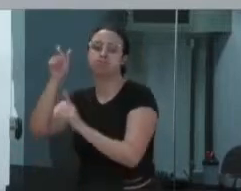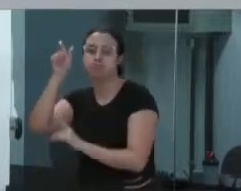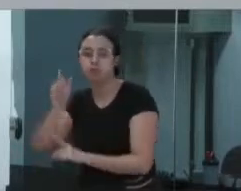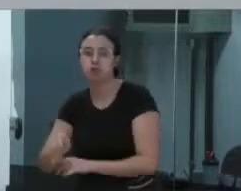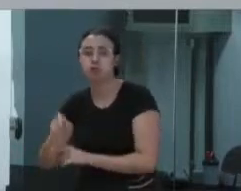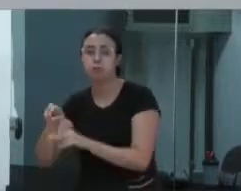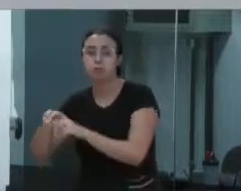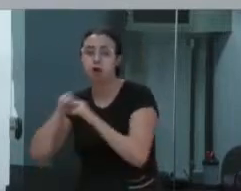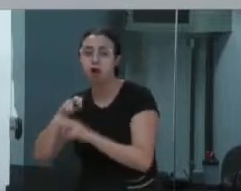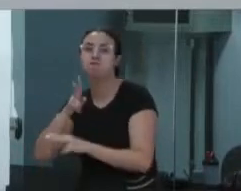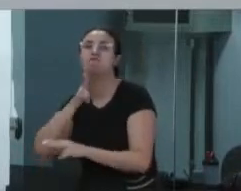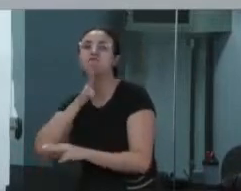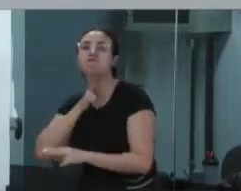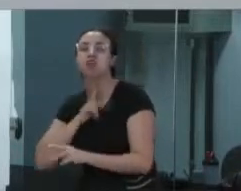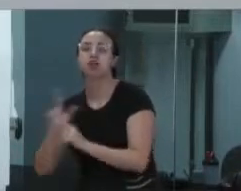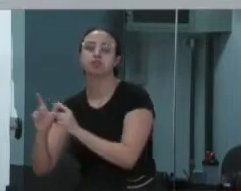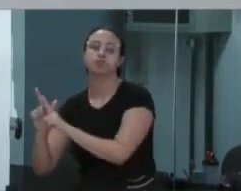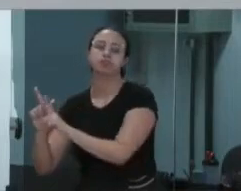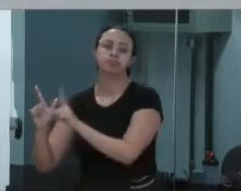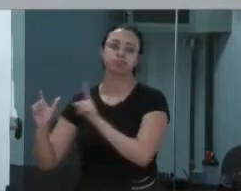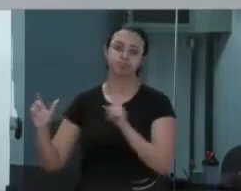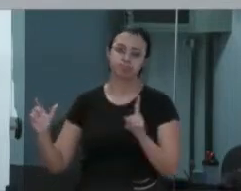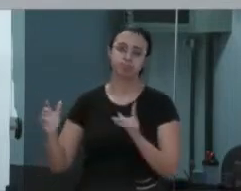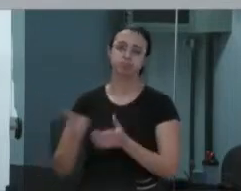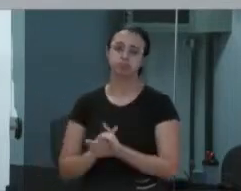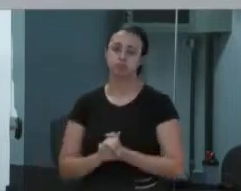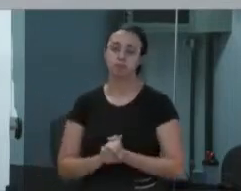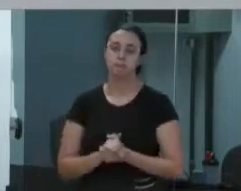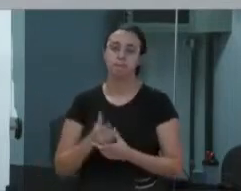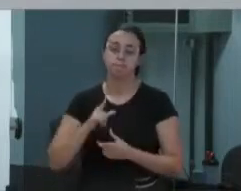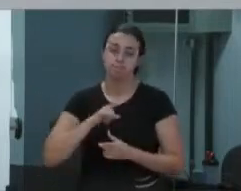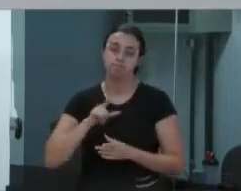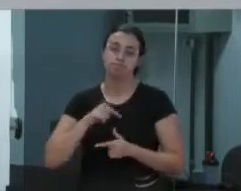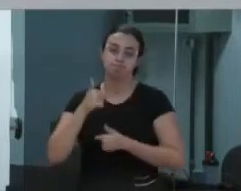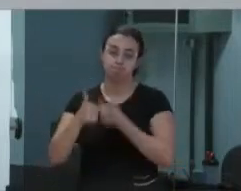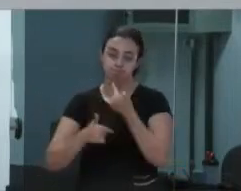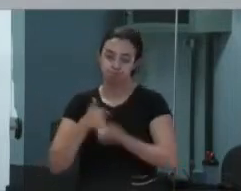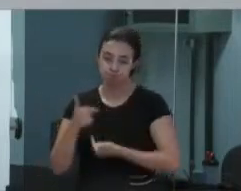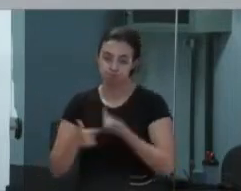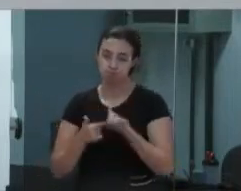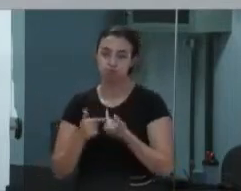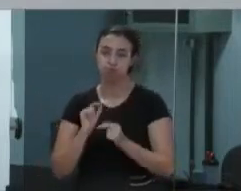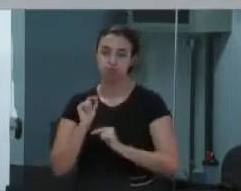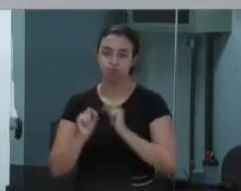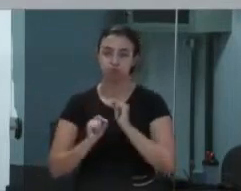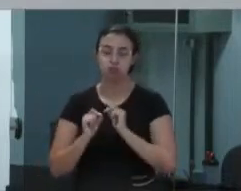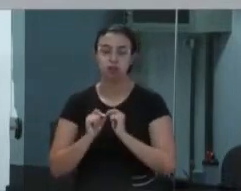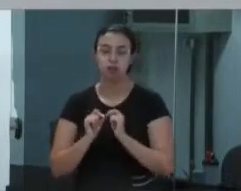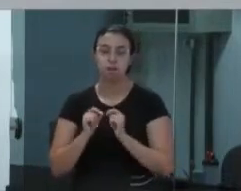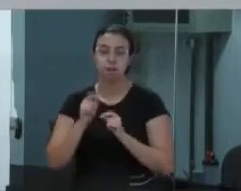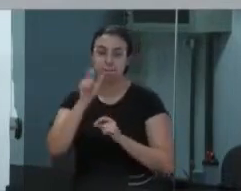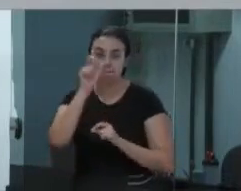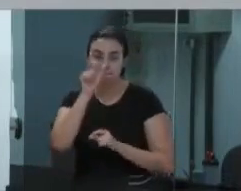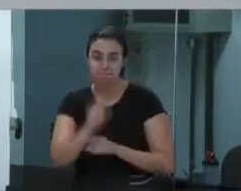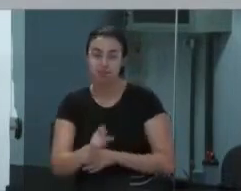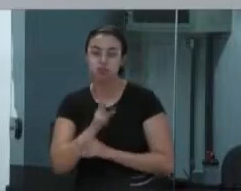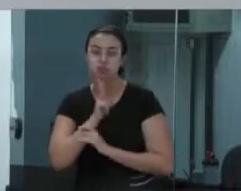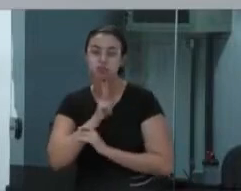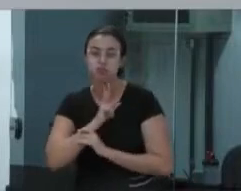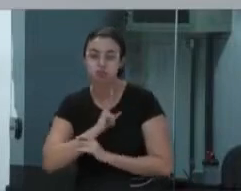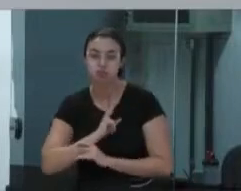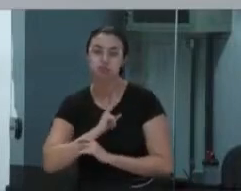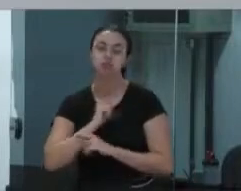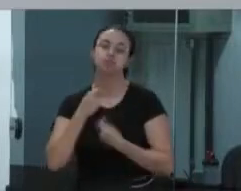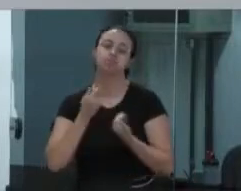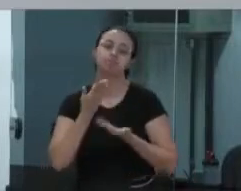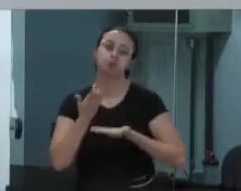Então, a gente tem um trabalho aí em conjunto com o consultório na rua, né, através da saúde, porque o tratamento da dependência química ela é feita no âmbito da